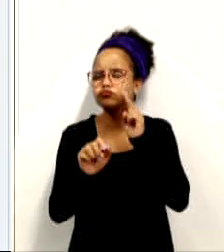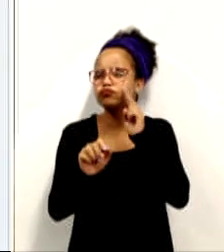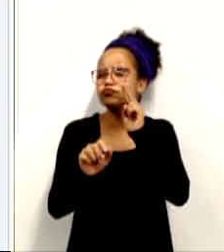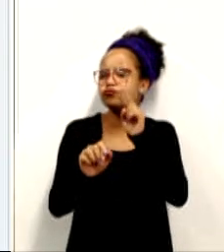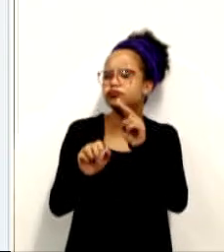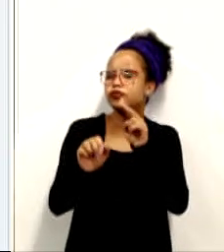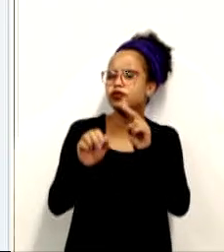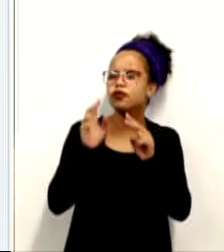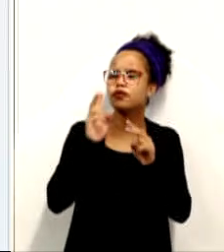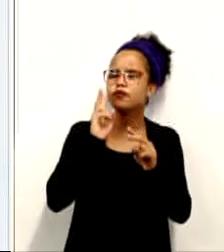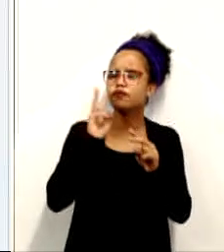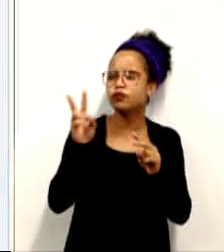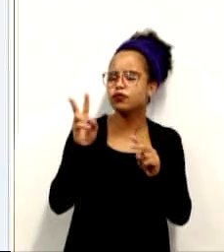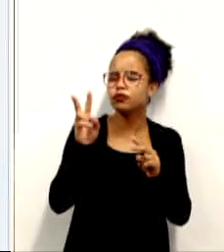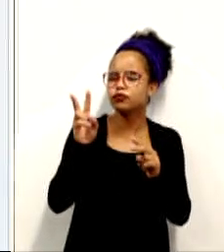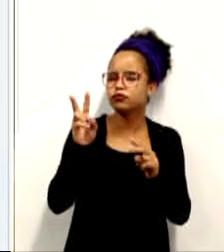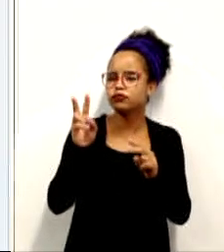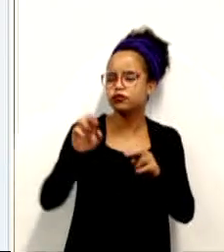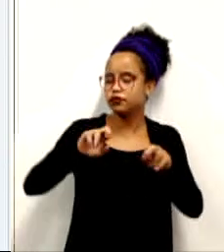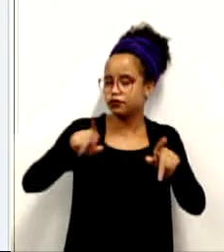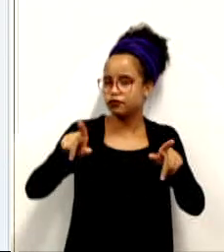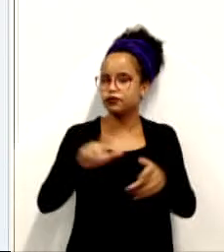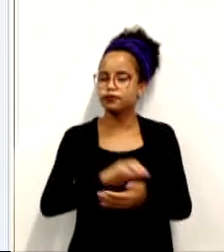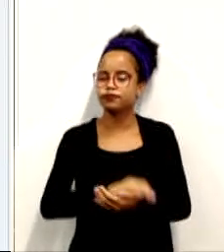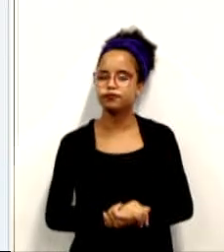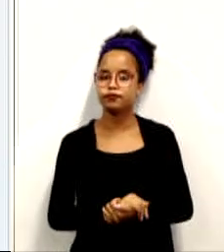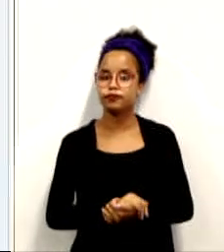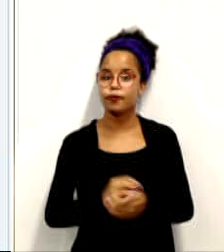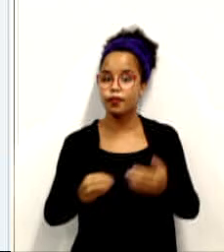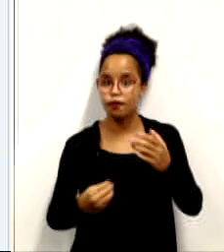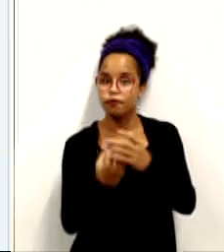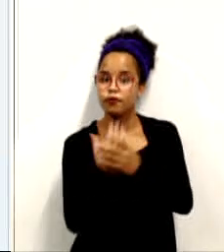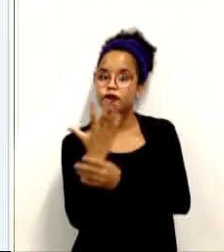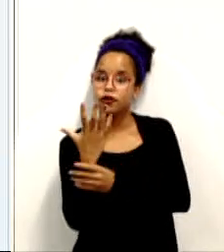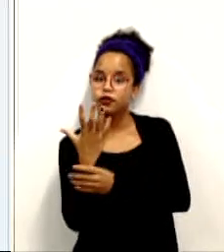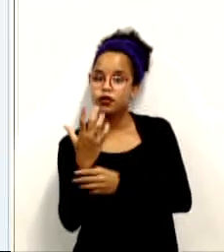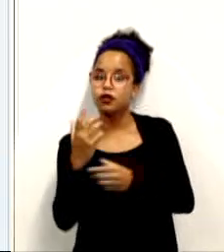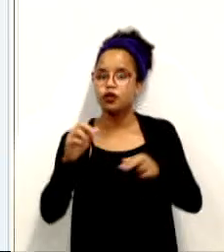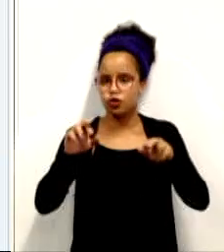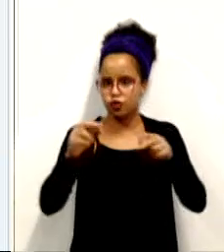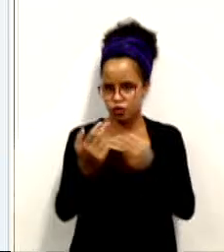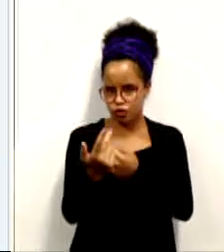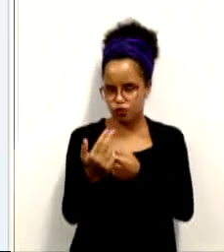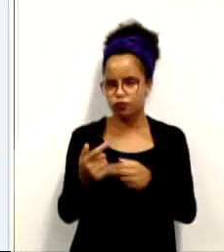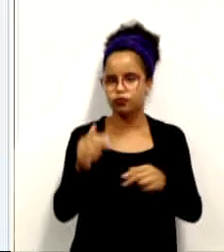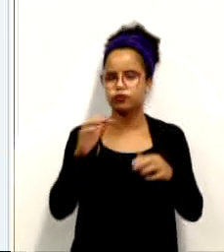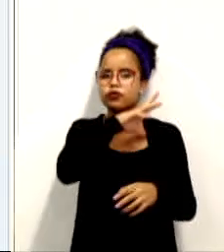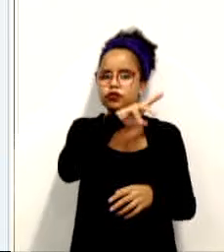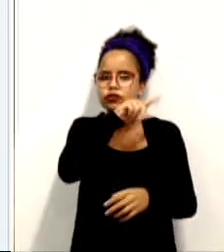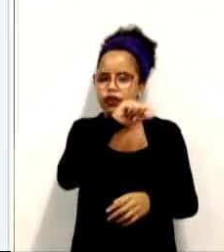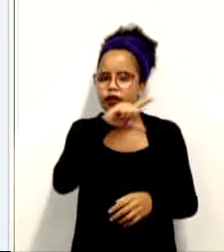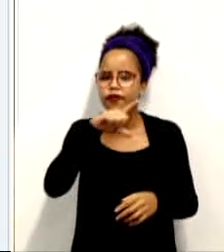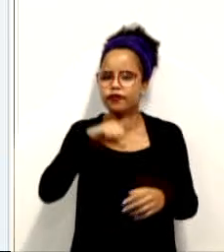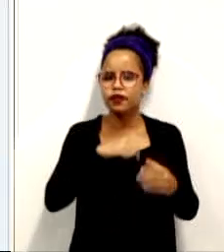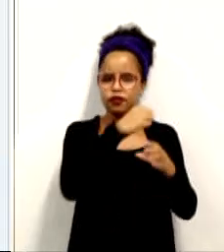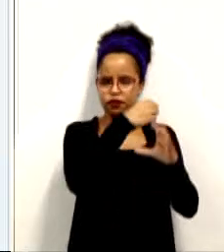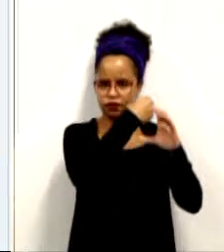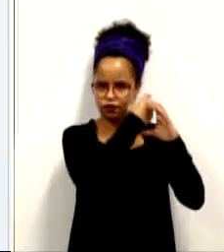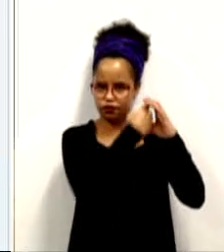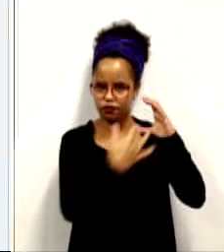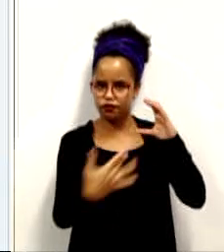nelas, né? As plantas, assim como os animais, elas possuem características e estruturas